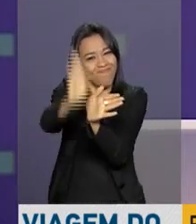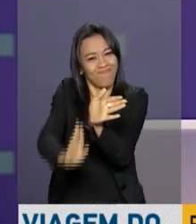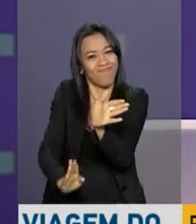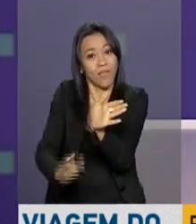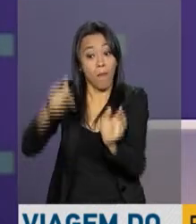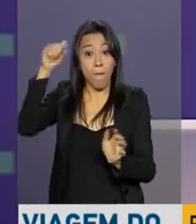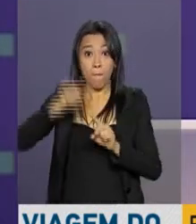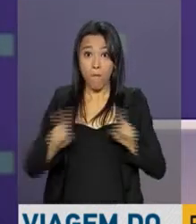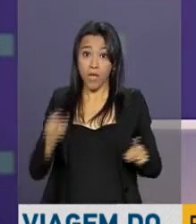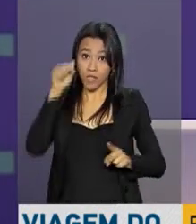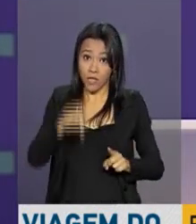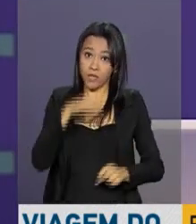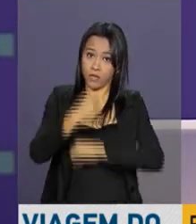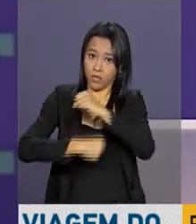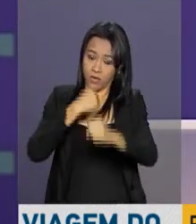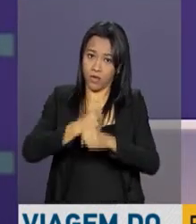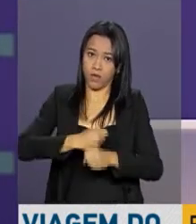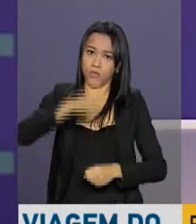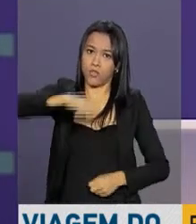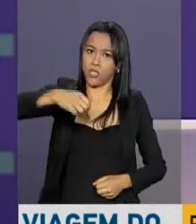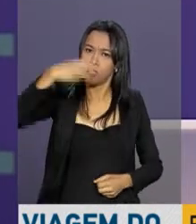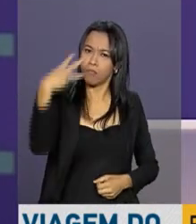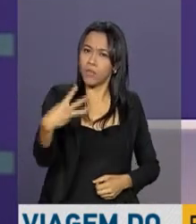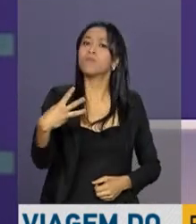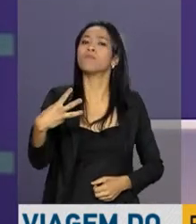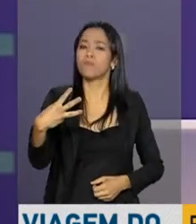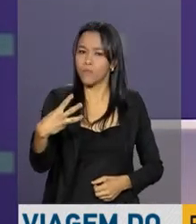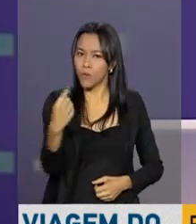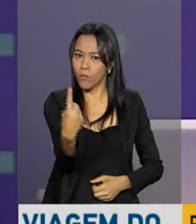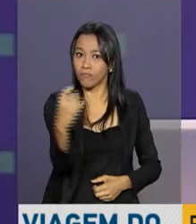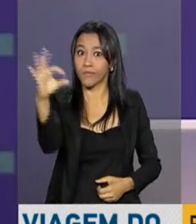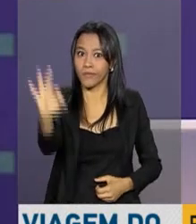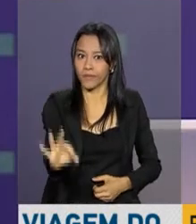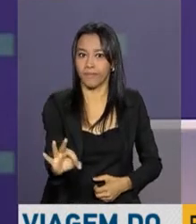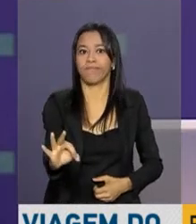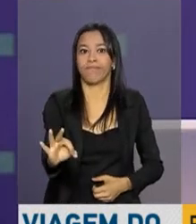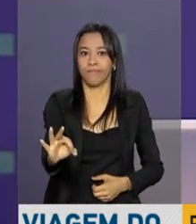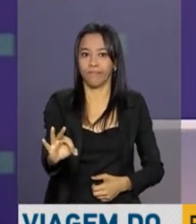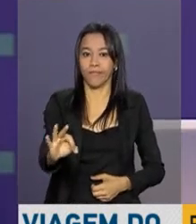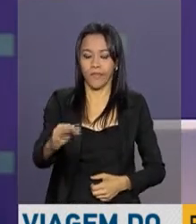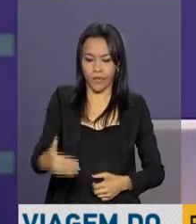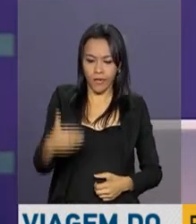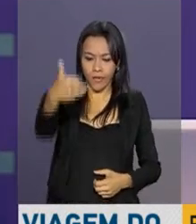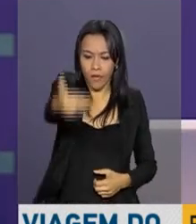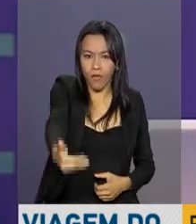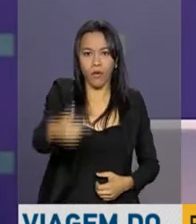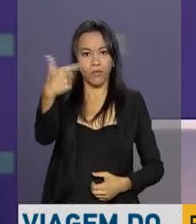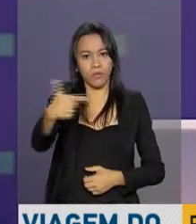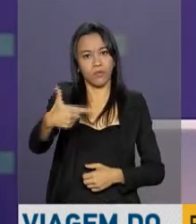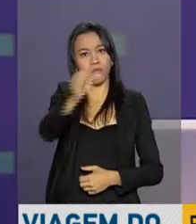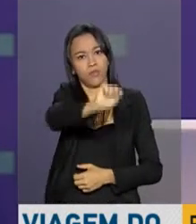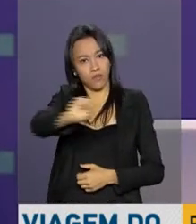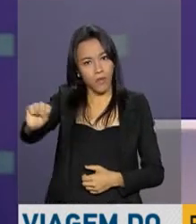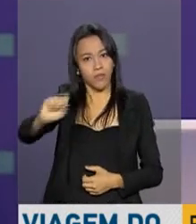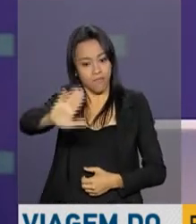primeiro trimestre, foi de 1% e logo agora, neste segundo semestre,